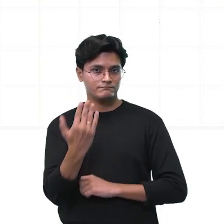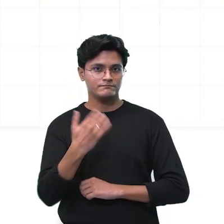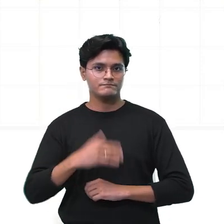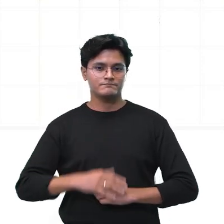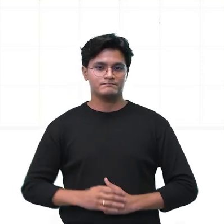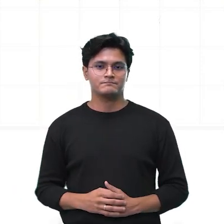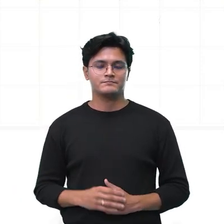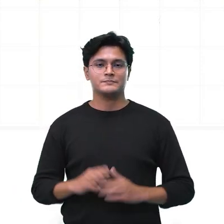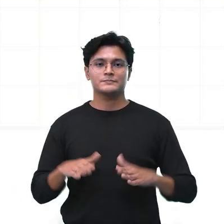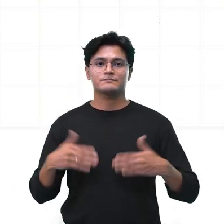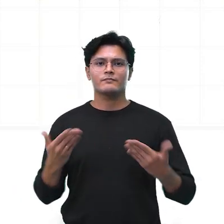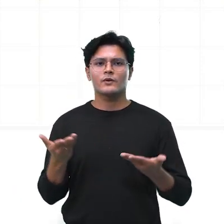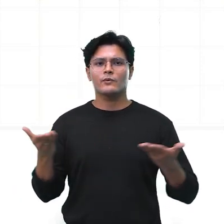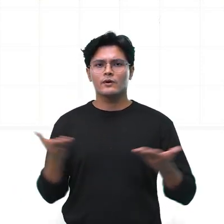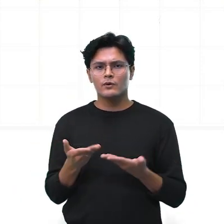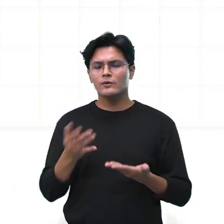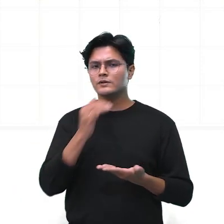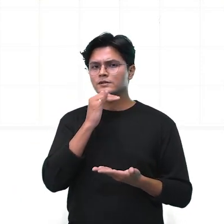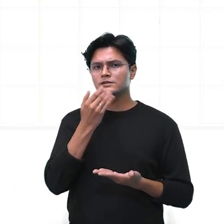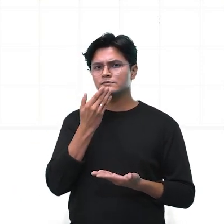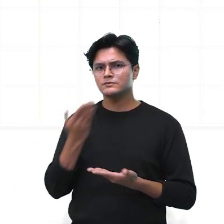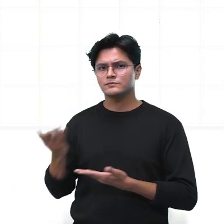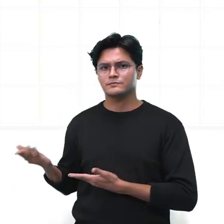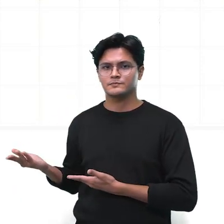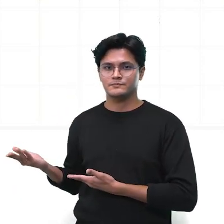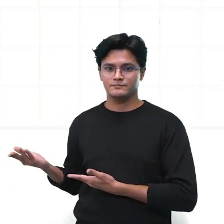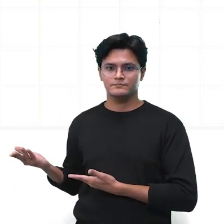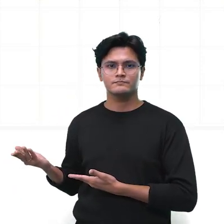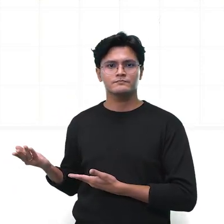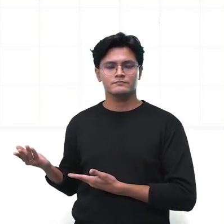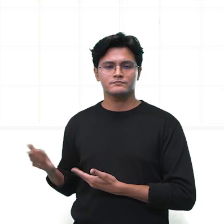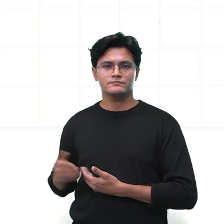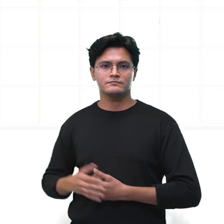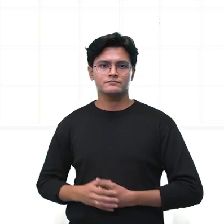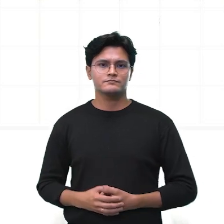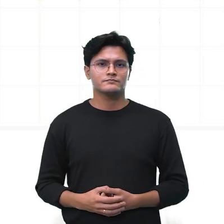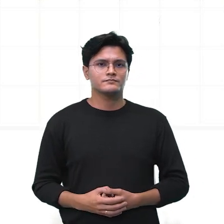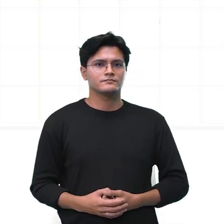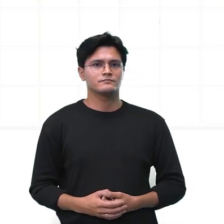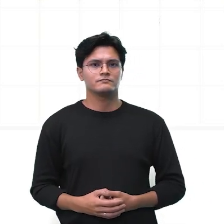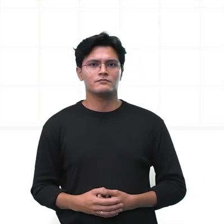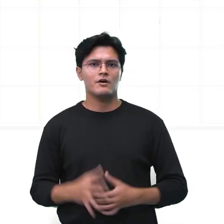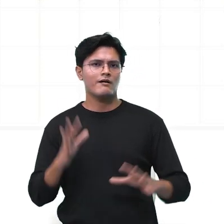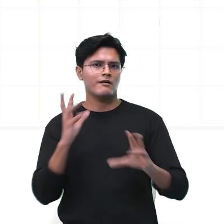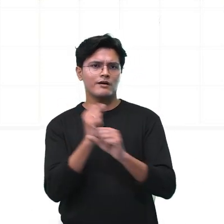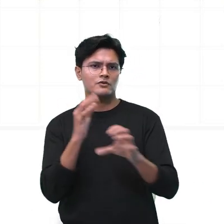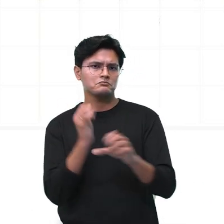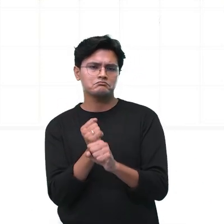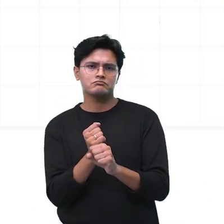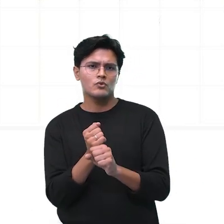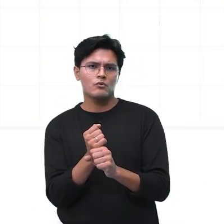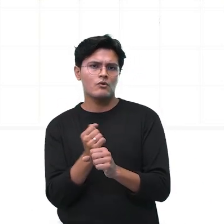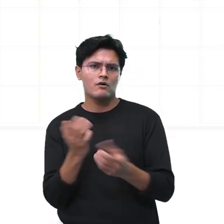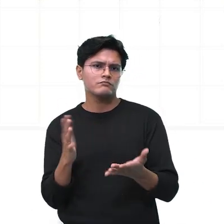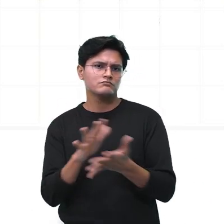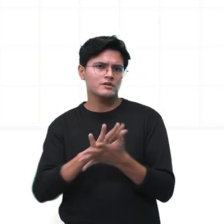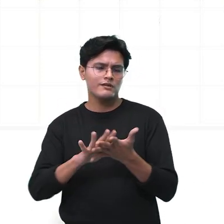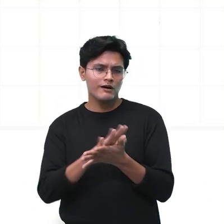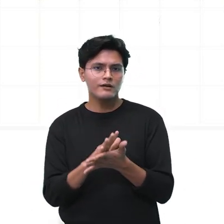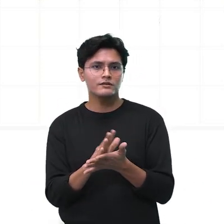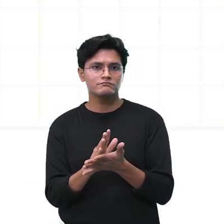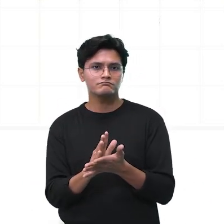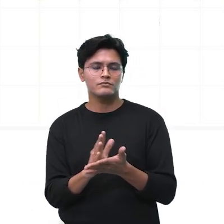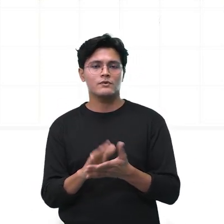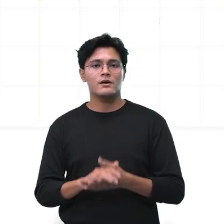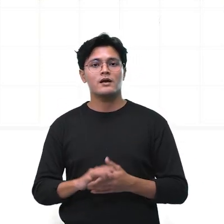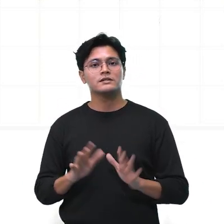Muito bem, então, nesse caso aqui, como nós não iremos fazer nenhum cálculo, por enquanto, nós vamos